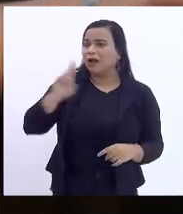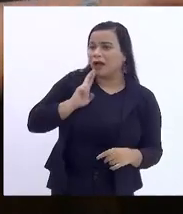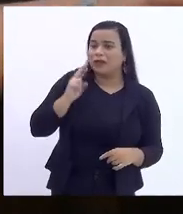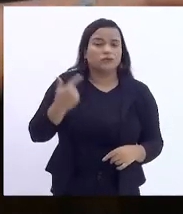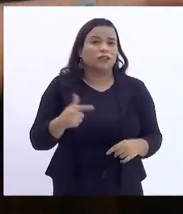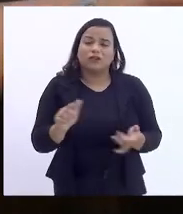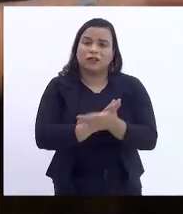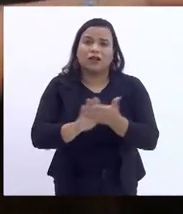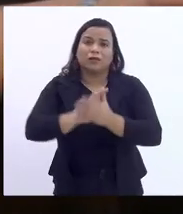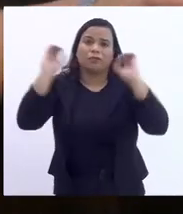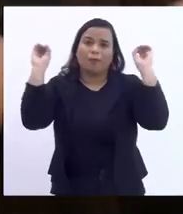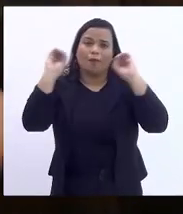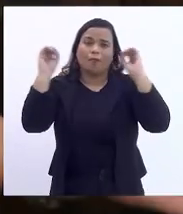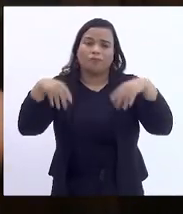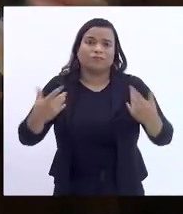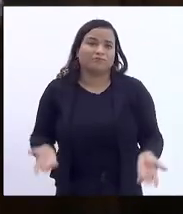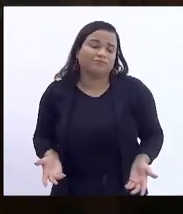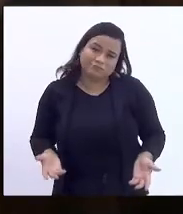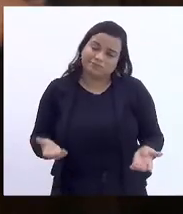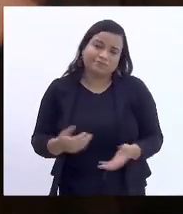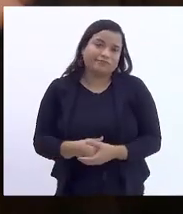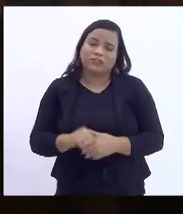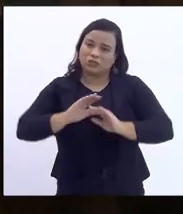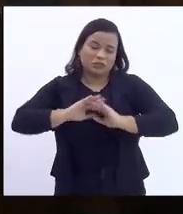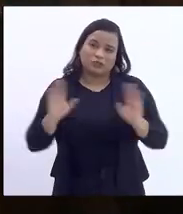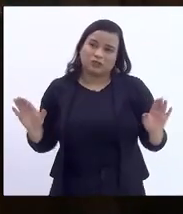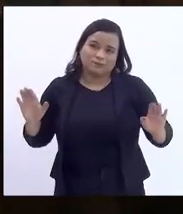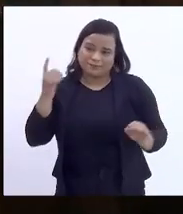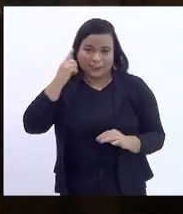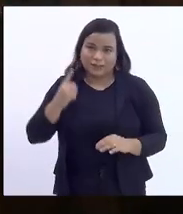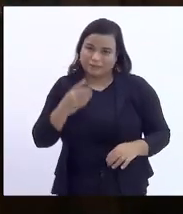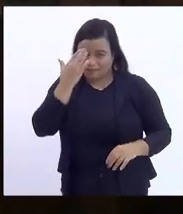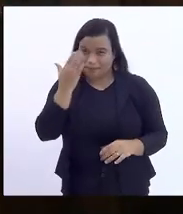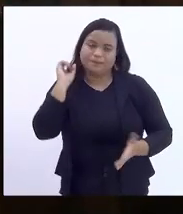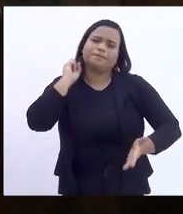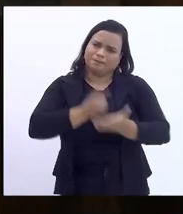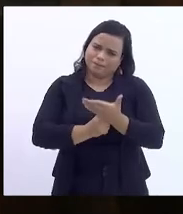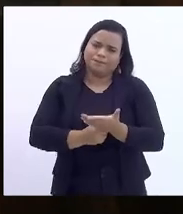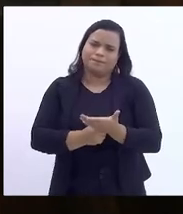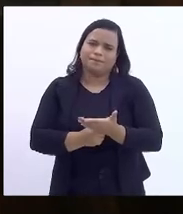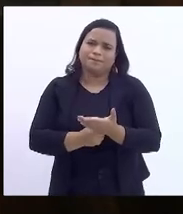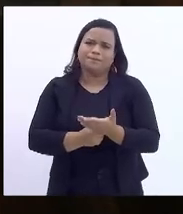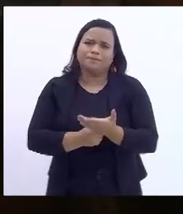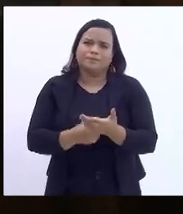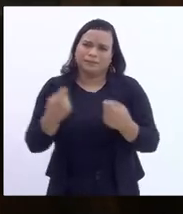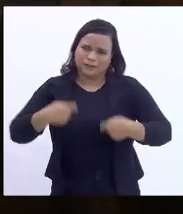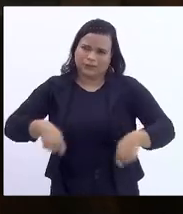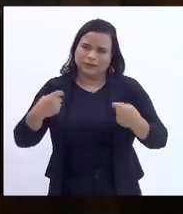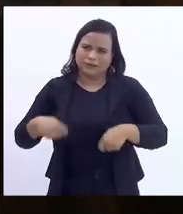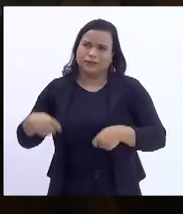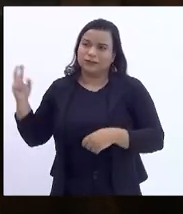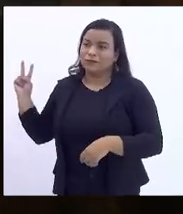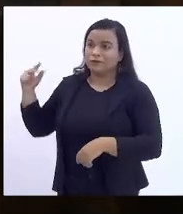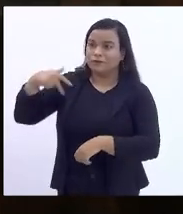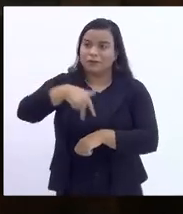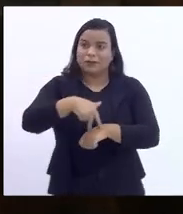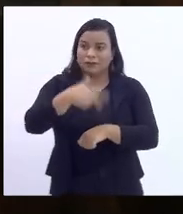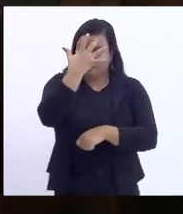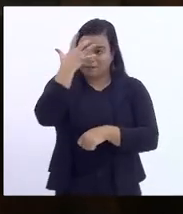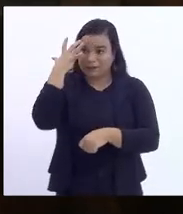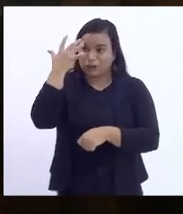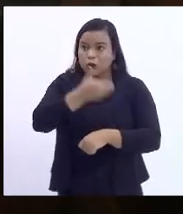tiveram resposta então é só isso Dani vamos marcar aqui para que venha alguém